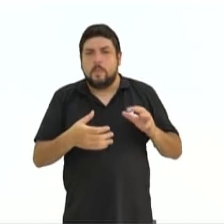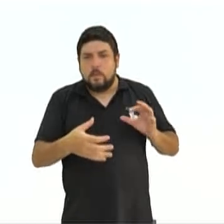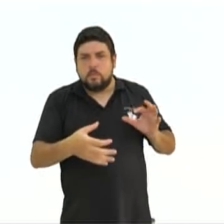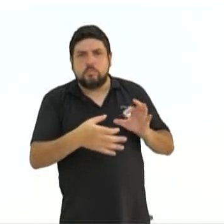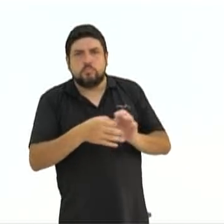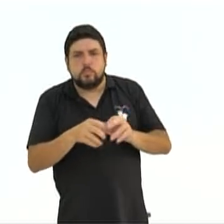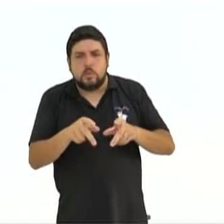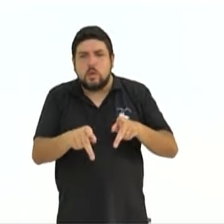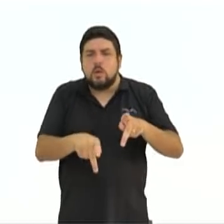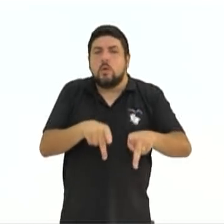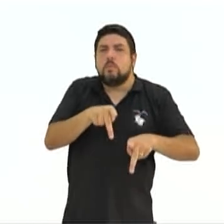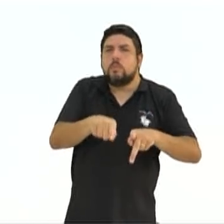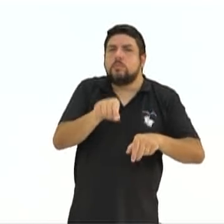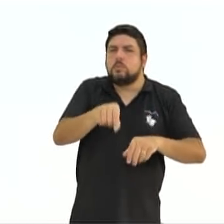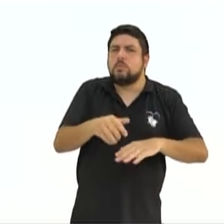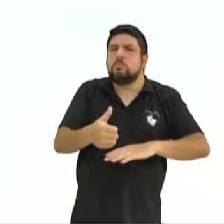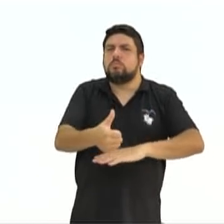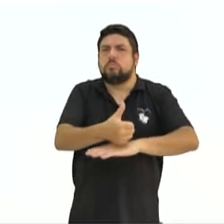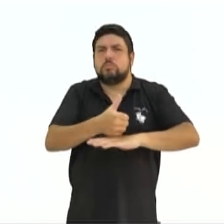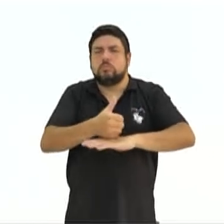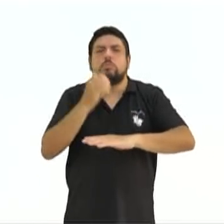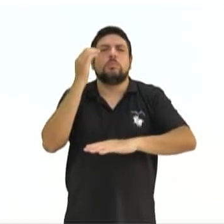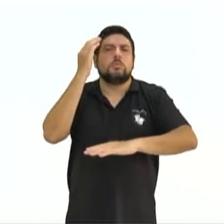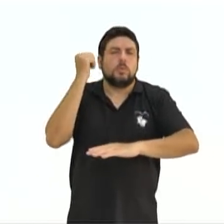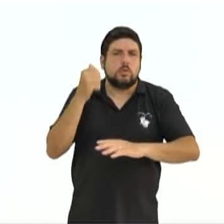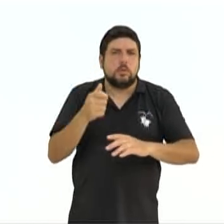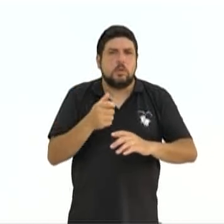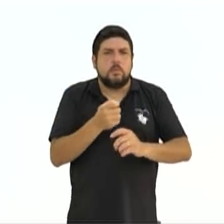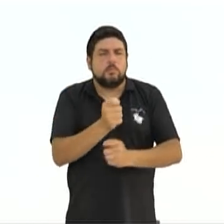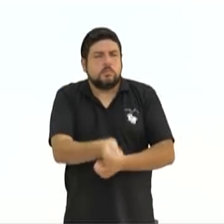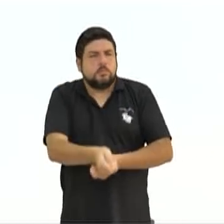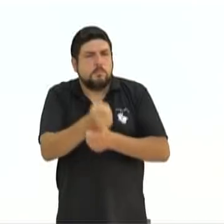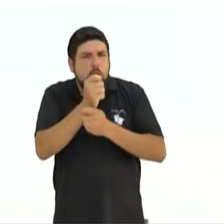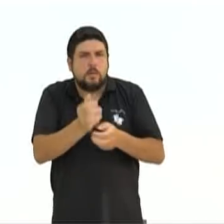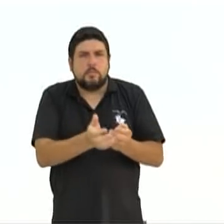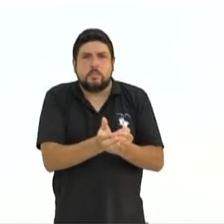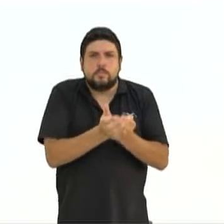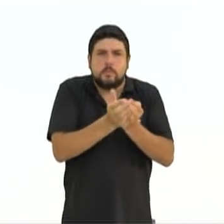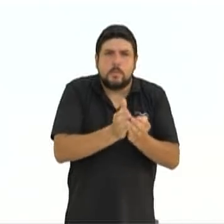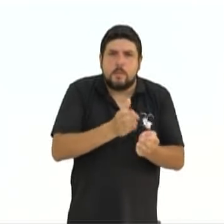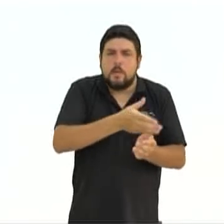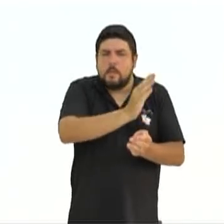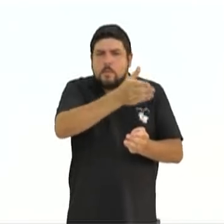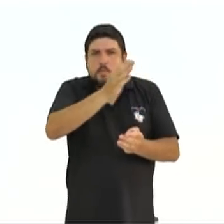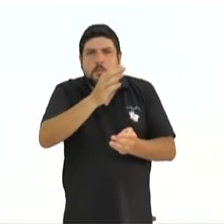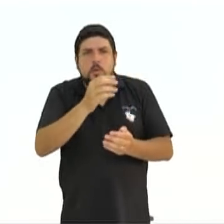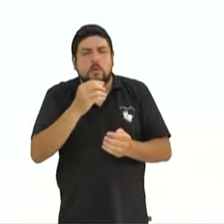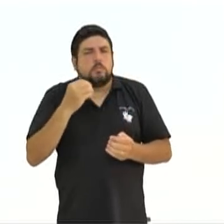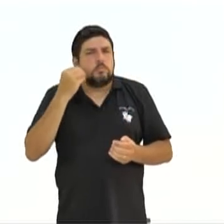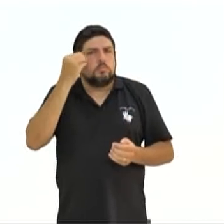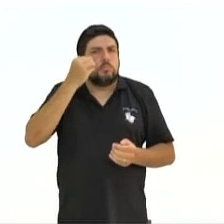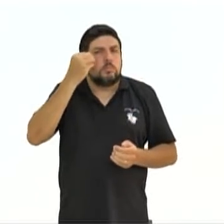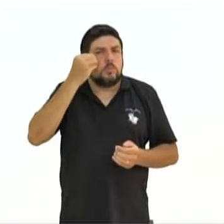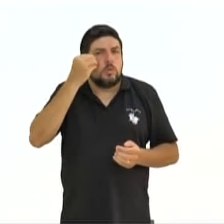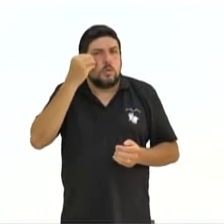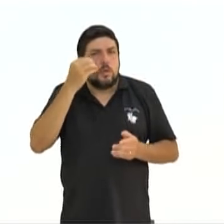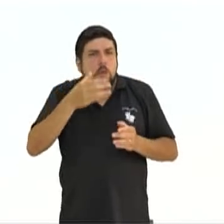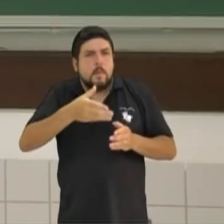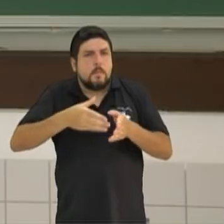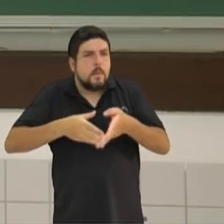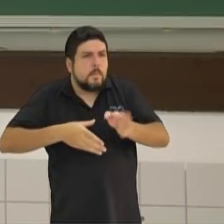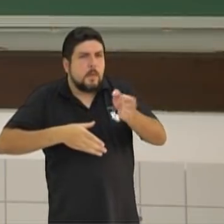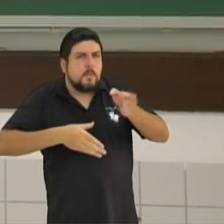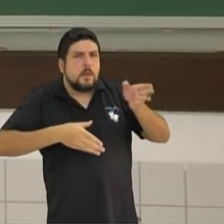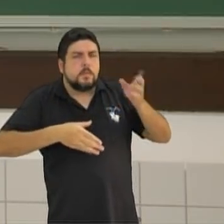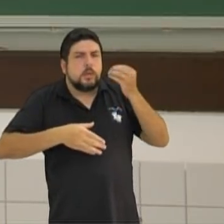navegadores e pescadores, já tradicional de Portugal, procurando novas oportunidades de conquista, de